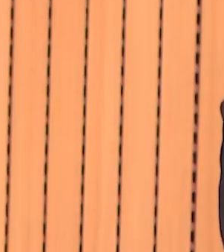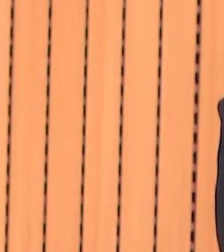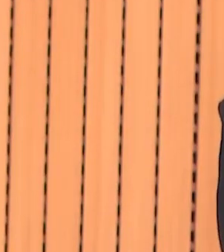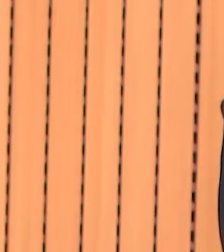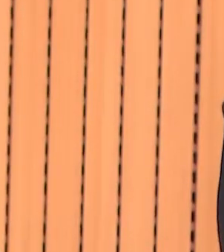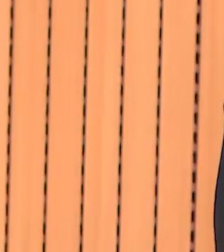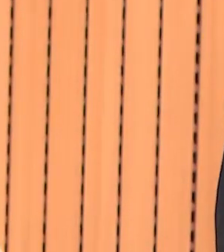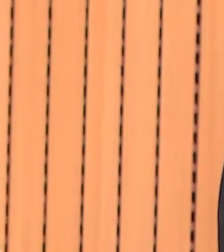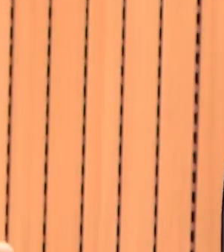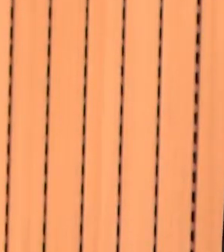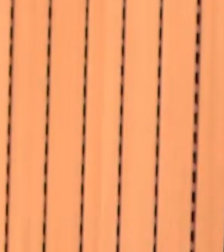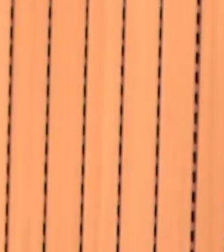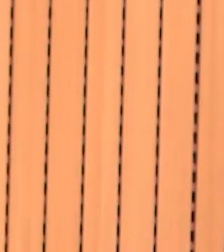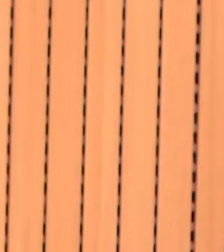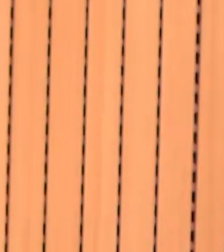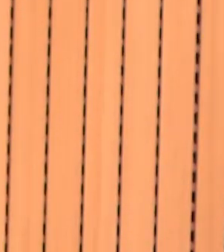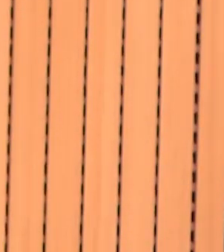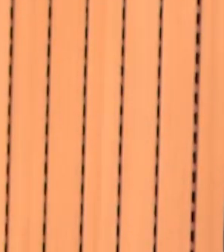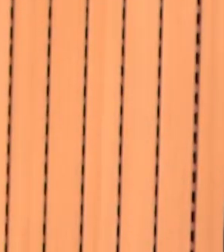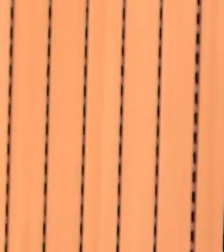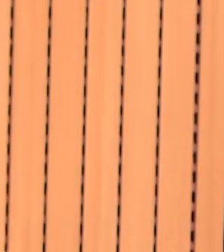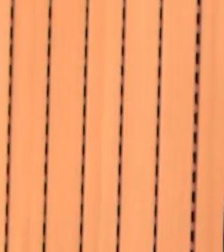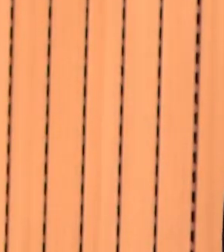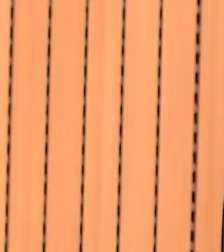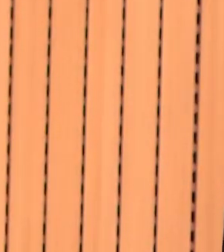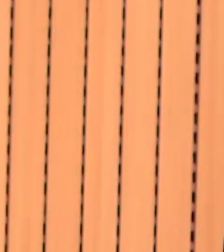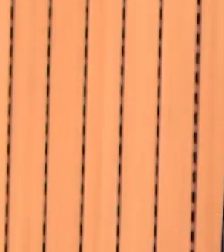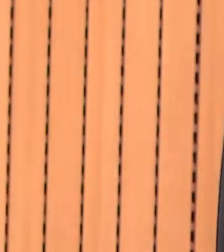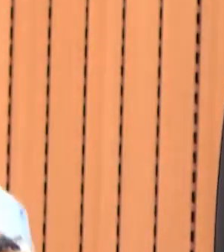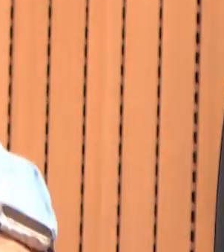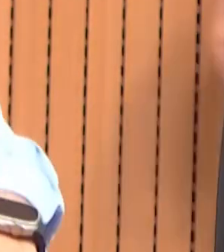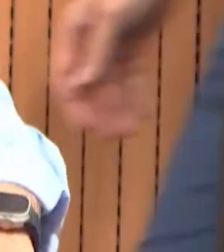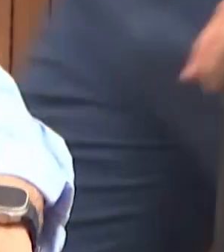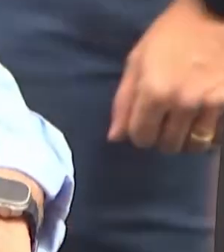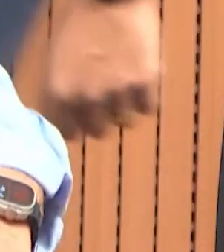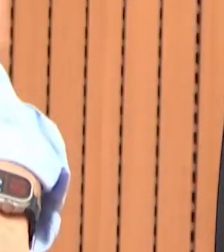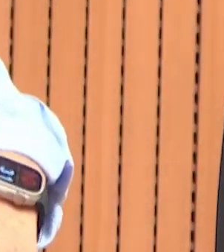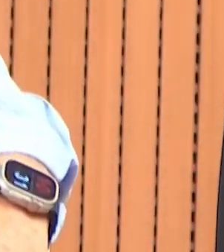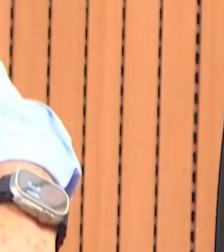pudessem acompanhar, né, toda essa apresentação, né, professor Alberto,